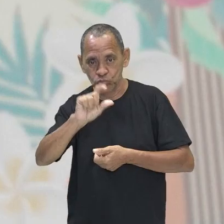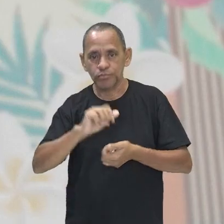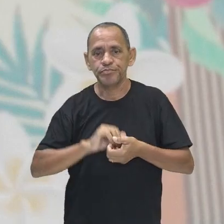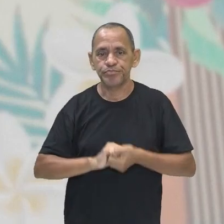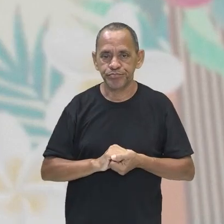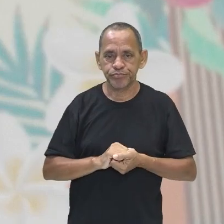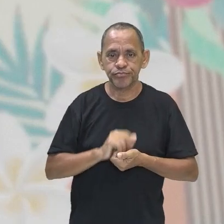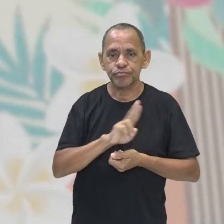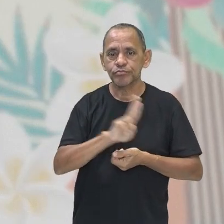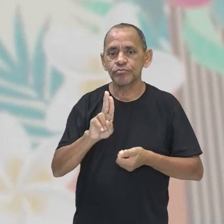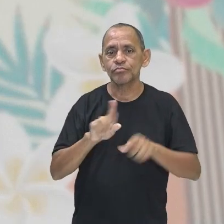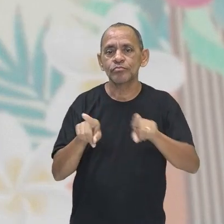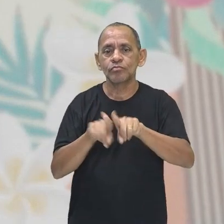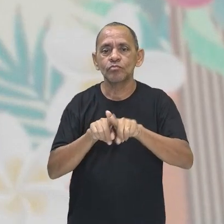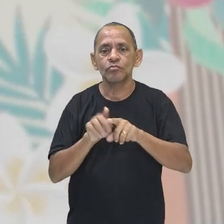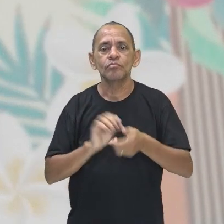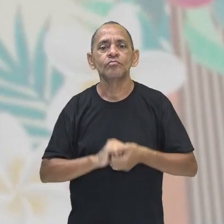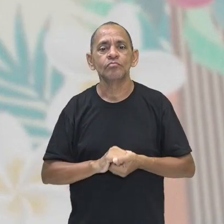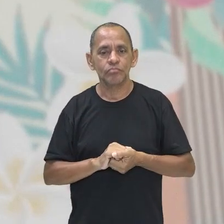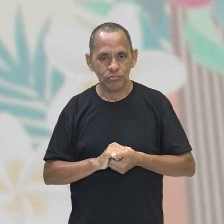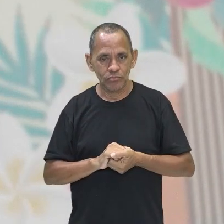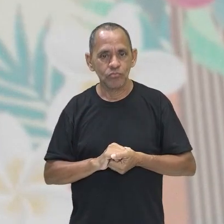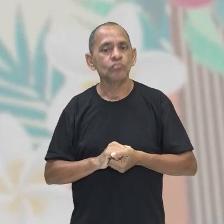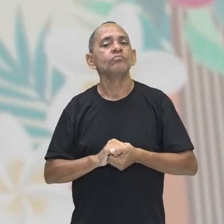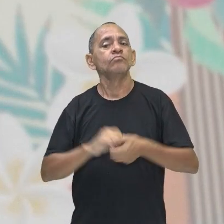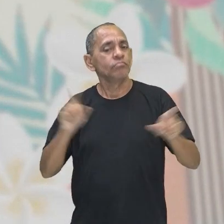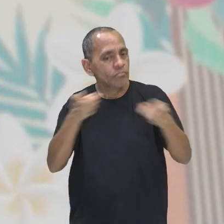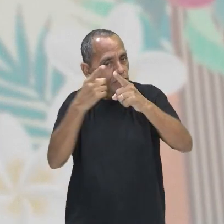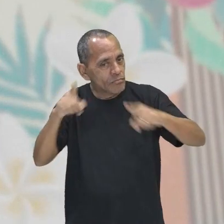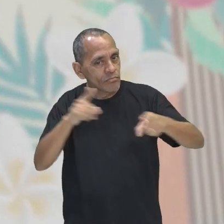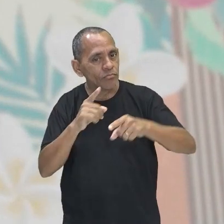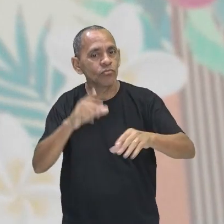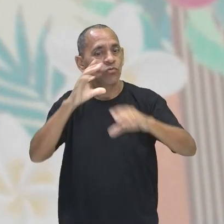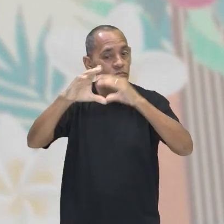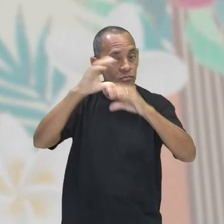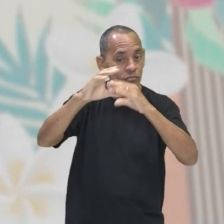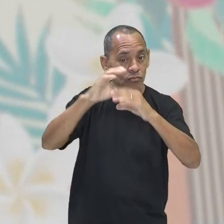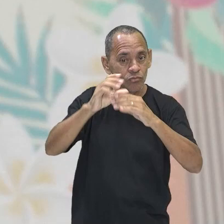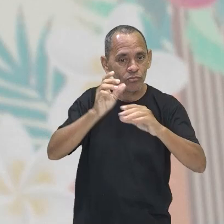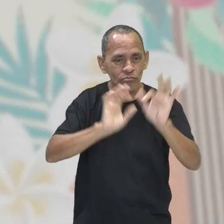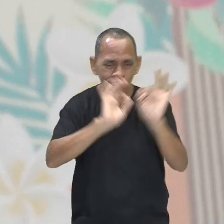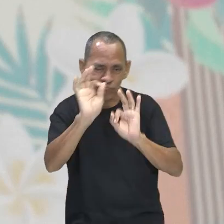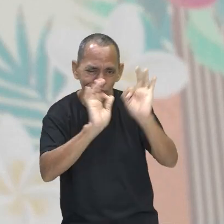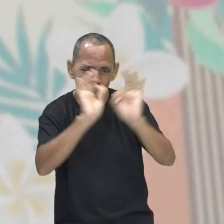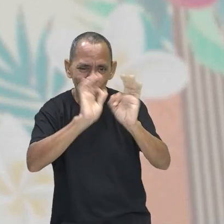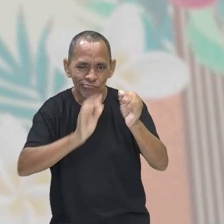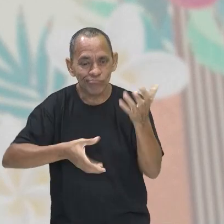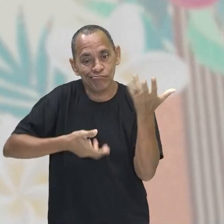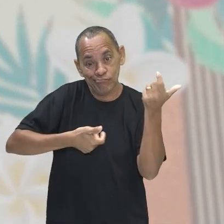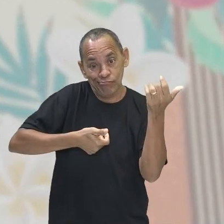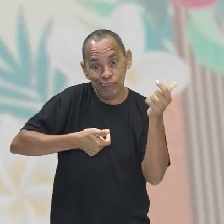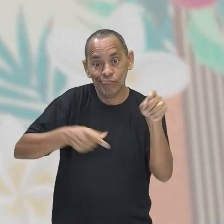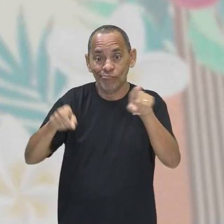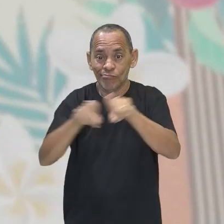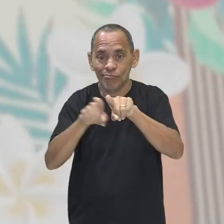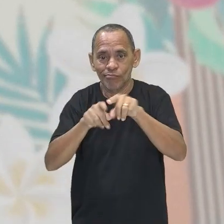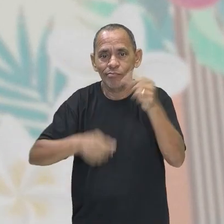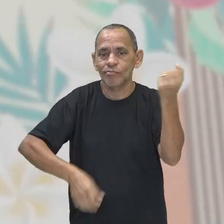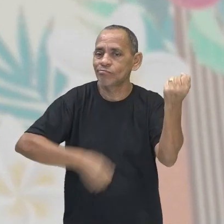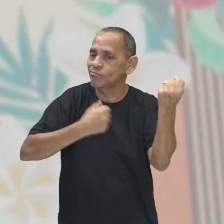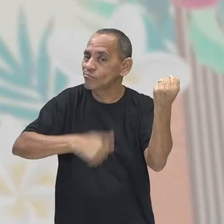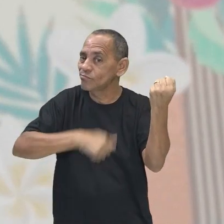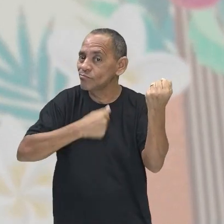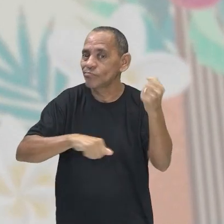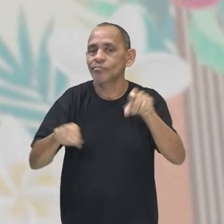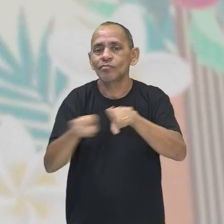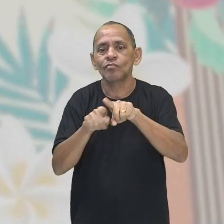Jobim era maestro, pianista, cantor, arranjador, violonista e um dos maiores compositores